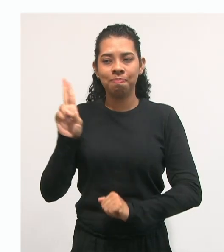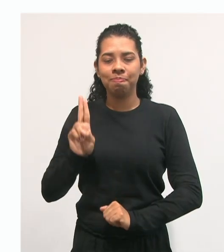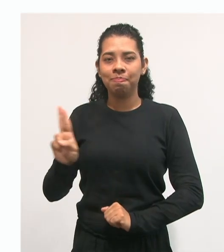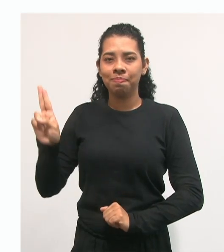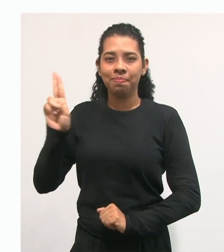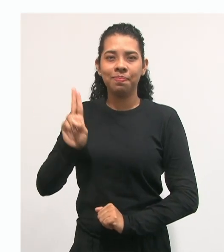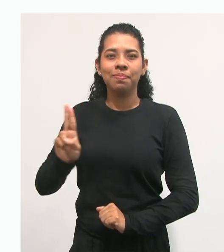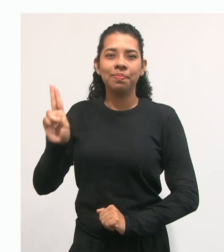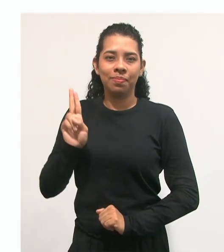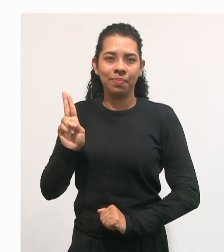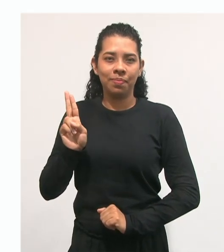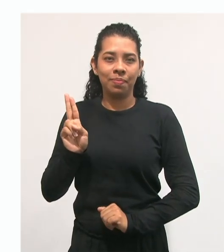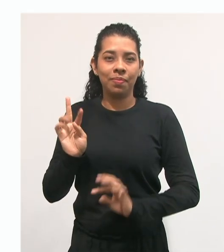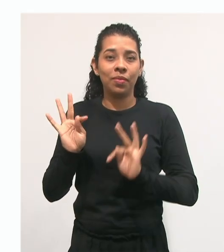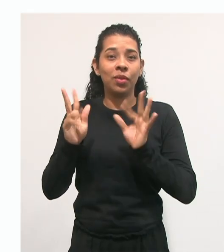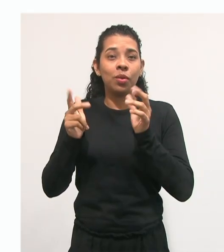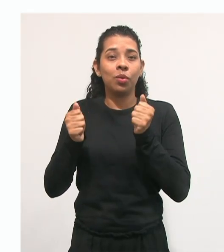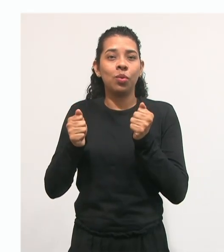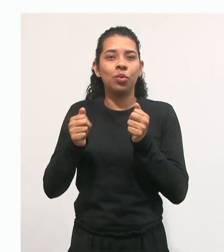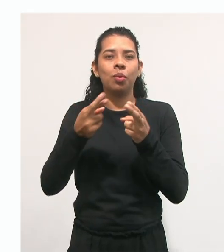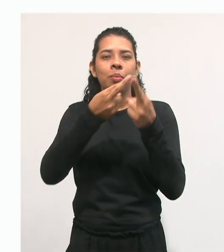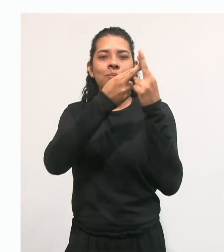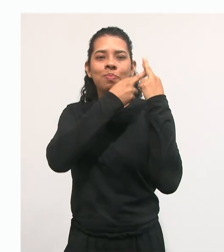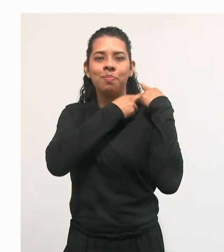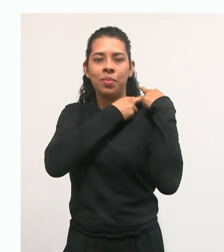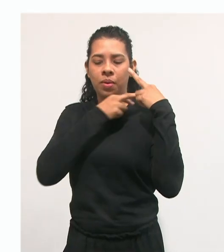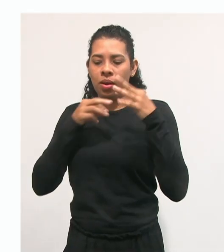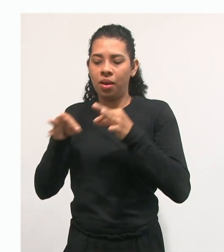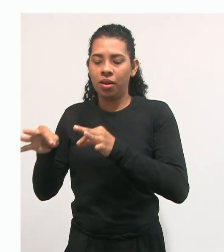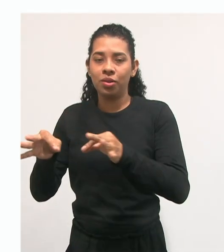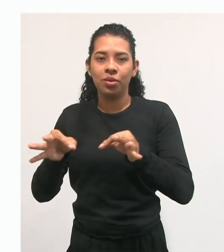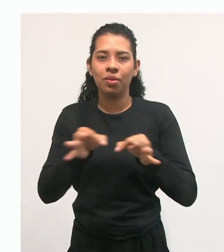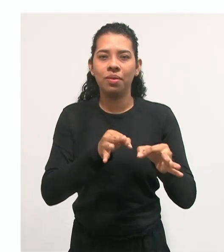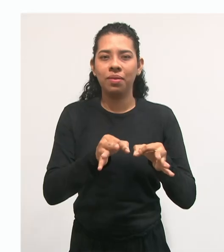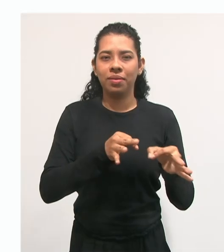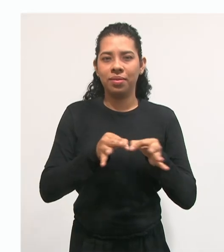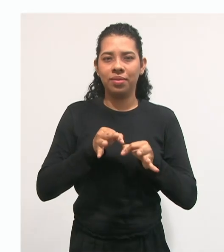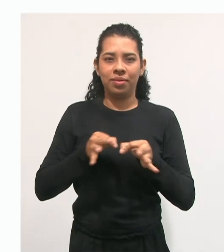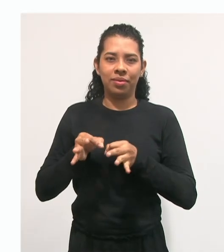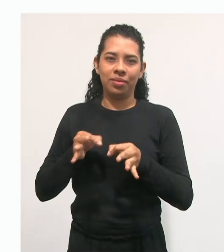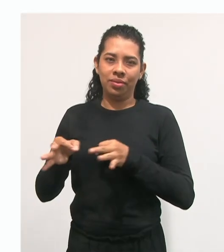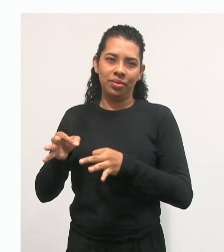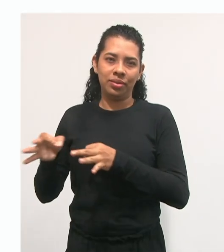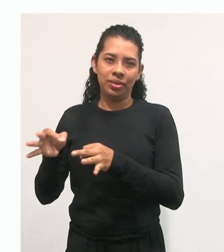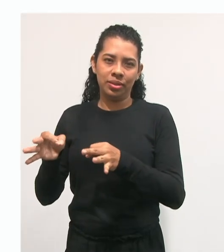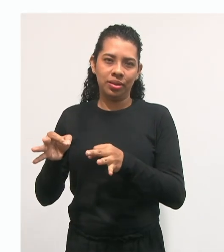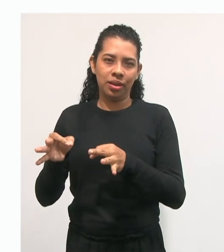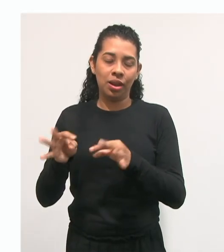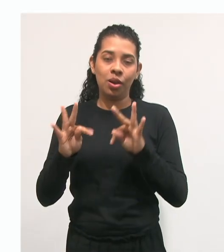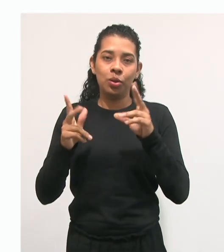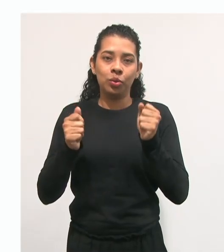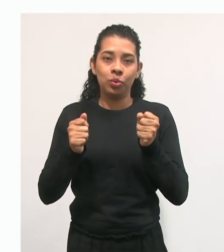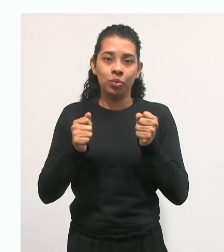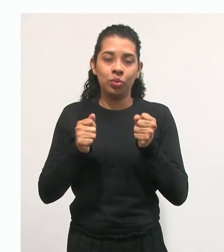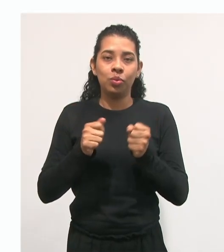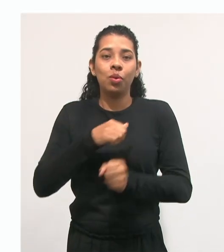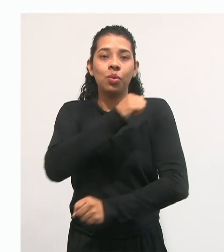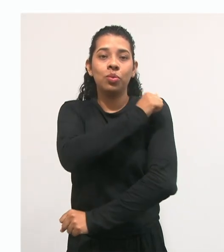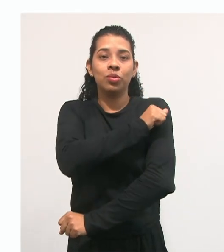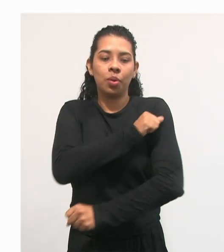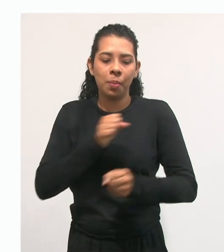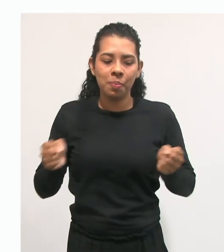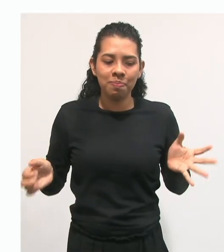De organizar os ambientes de aprendizagem, em que os alunos são encorajados a